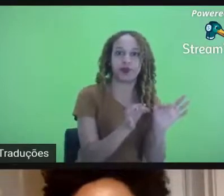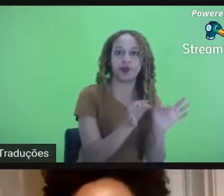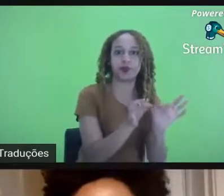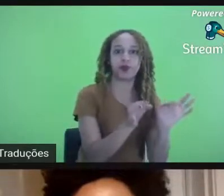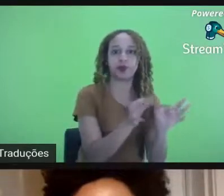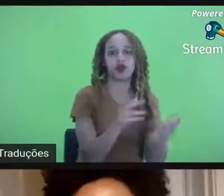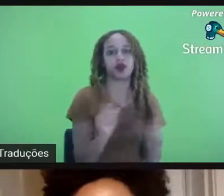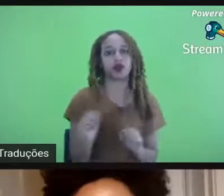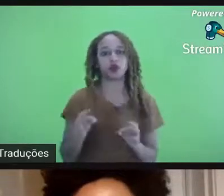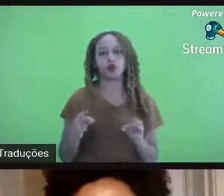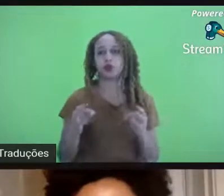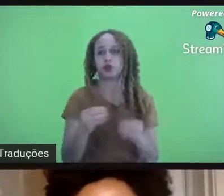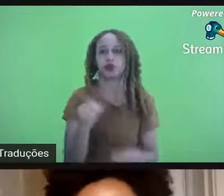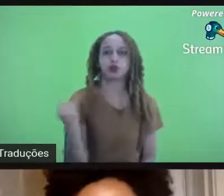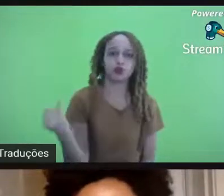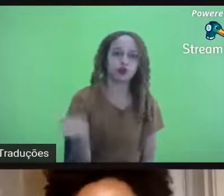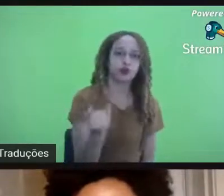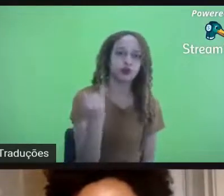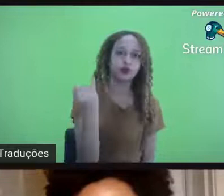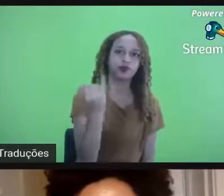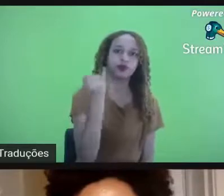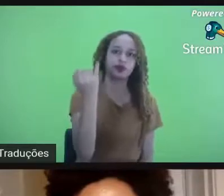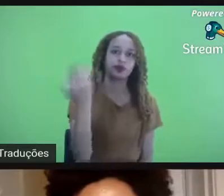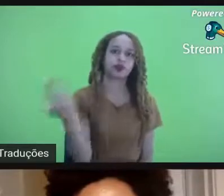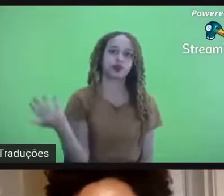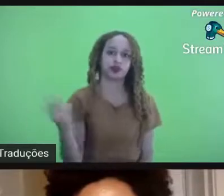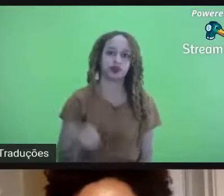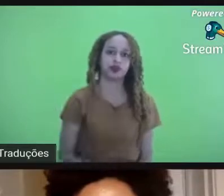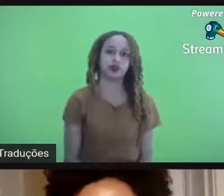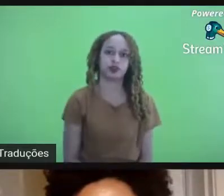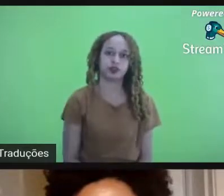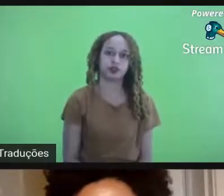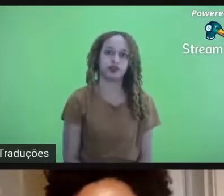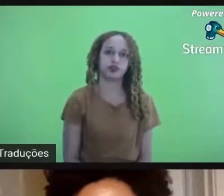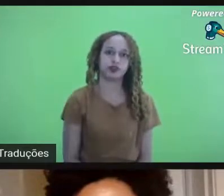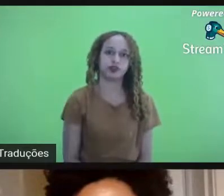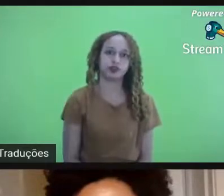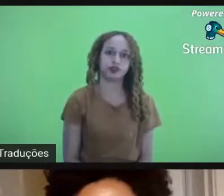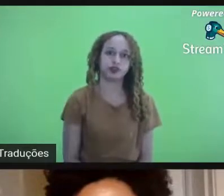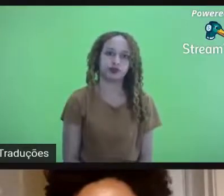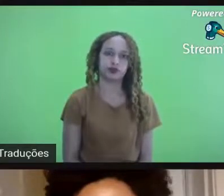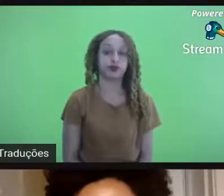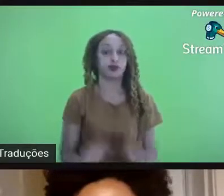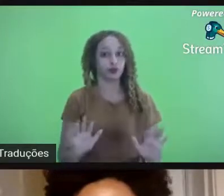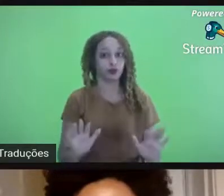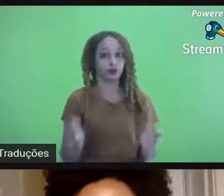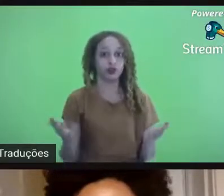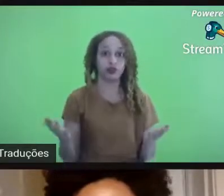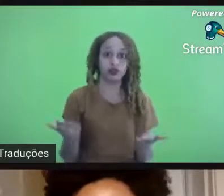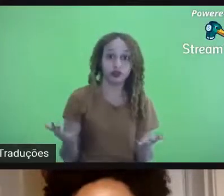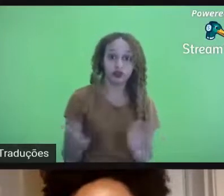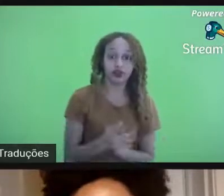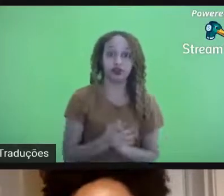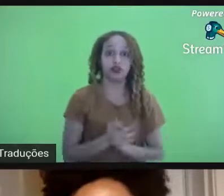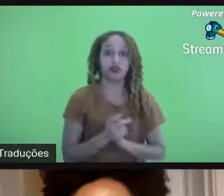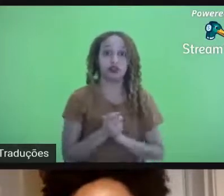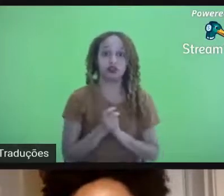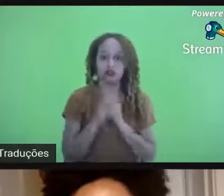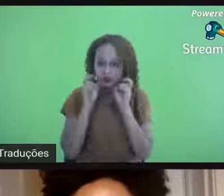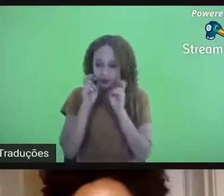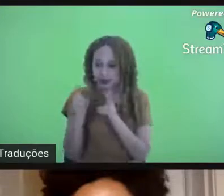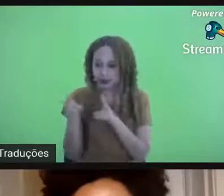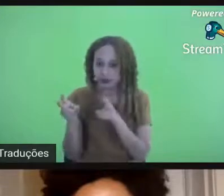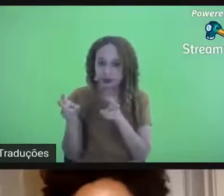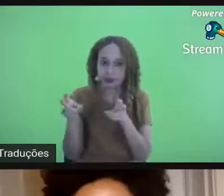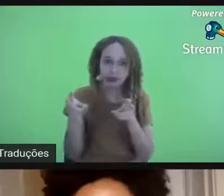sua importância, tudo tem o seu significado, e a gente não pode desprezar nada. Agora, dos trabalhos que eu vou tendo